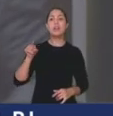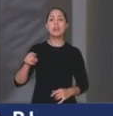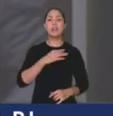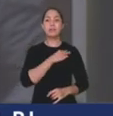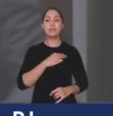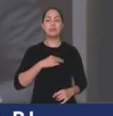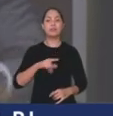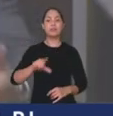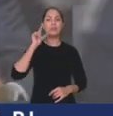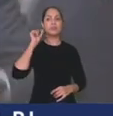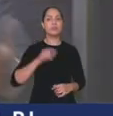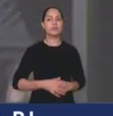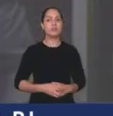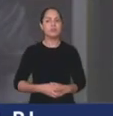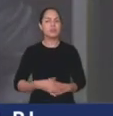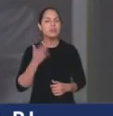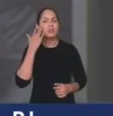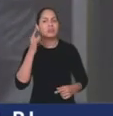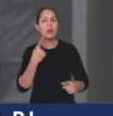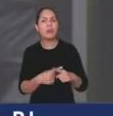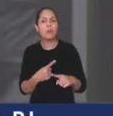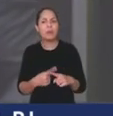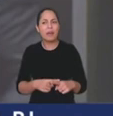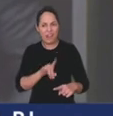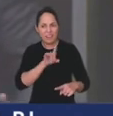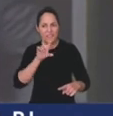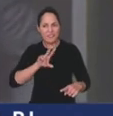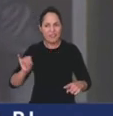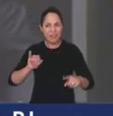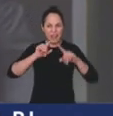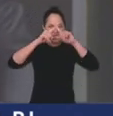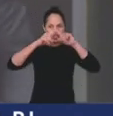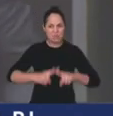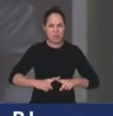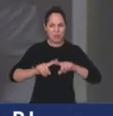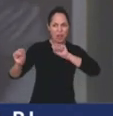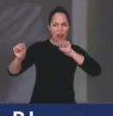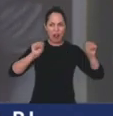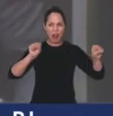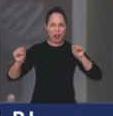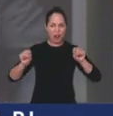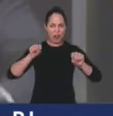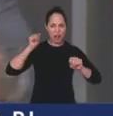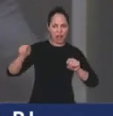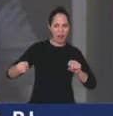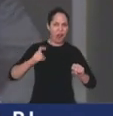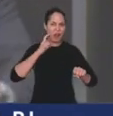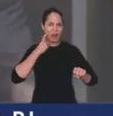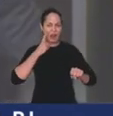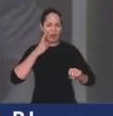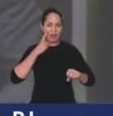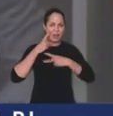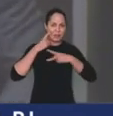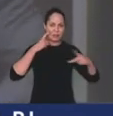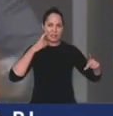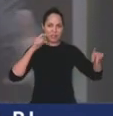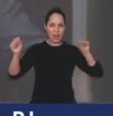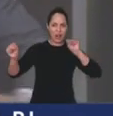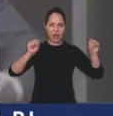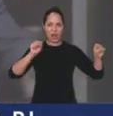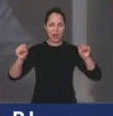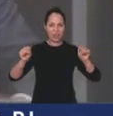quê? Para fazer uma disputa de poder com o presidente, talvez em conluio